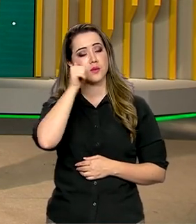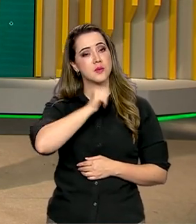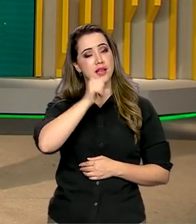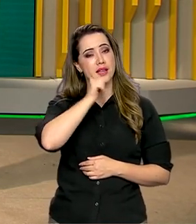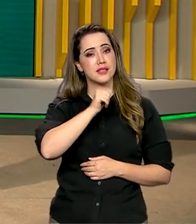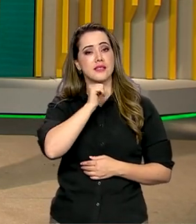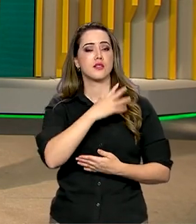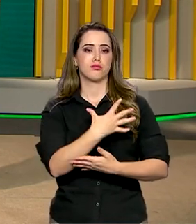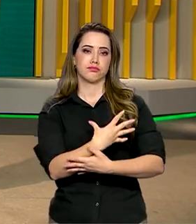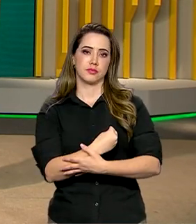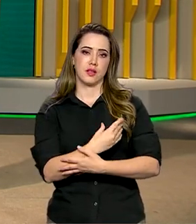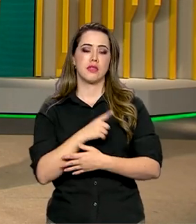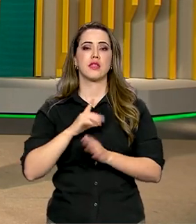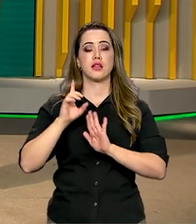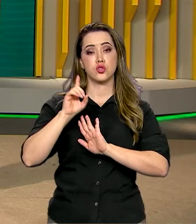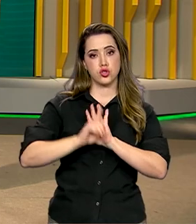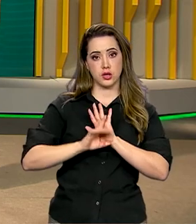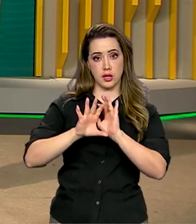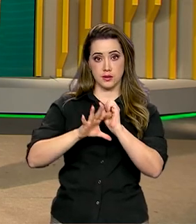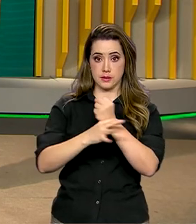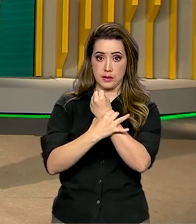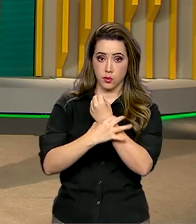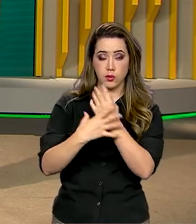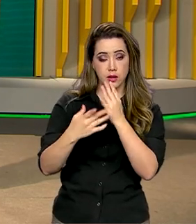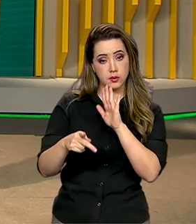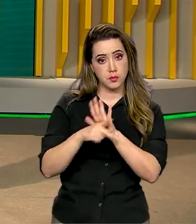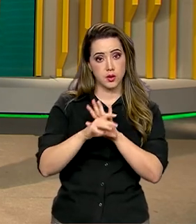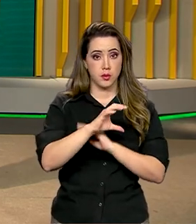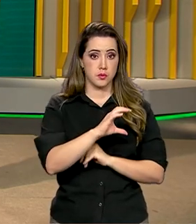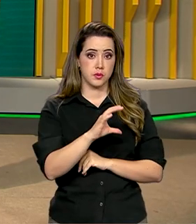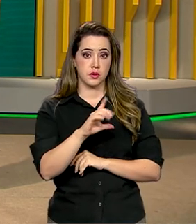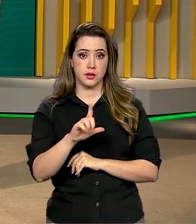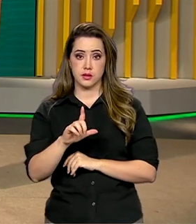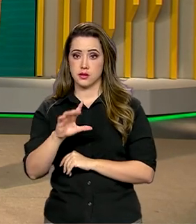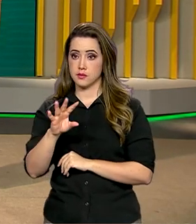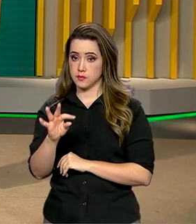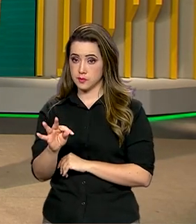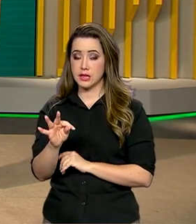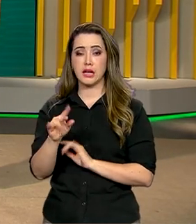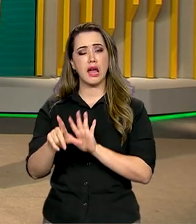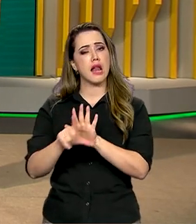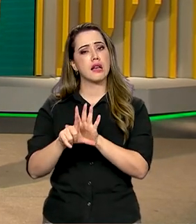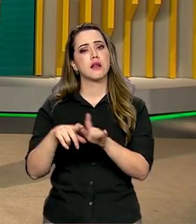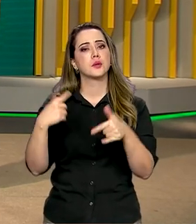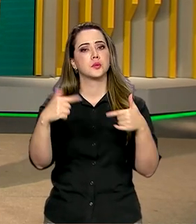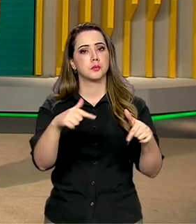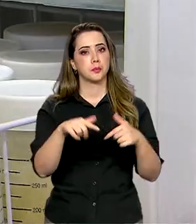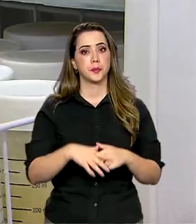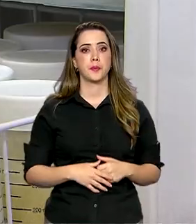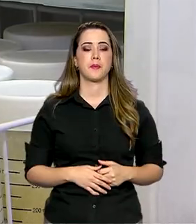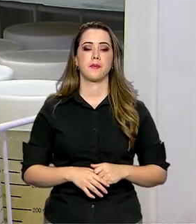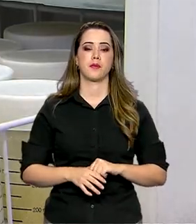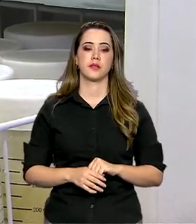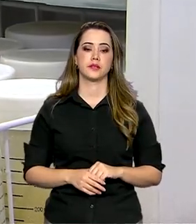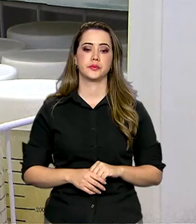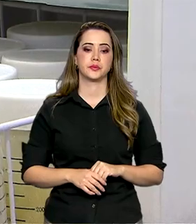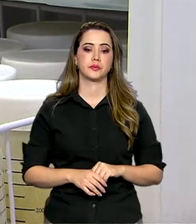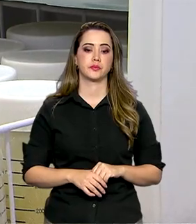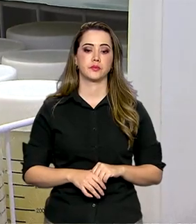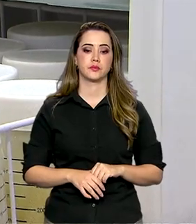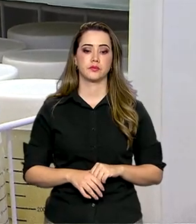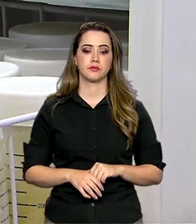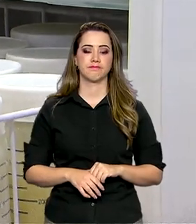que amamentam têm direitos garantidos pela CLT, a Consolidação das Leis Trabalhistas. A